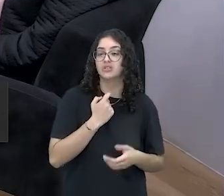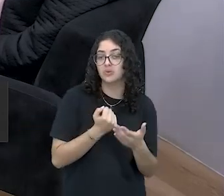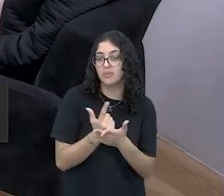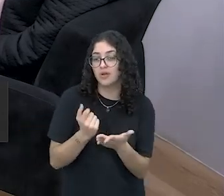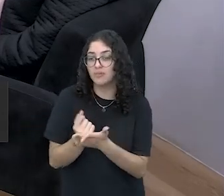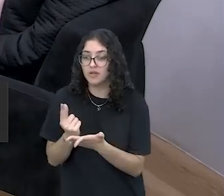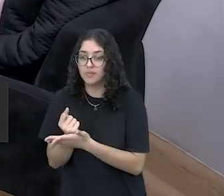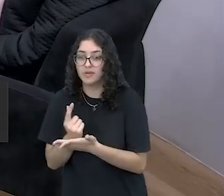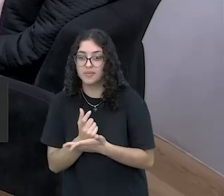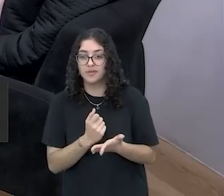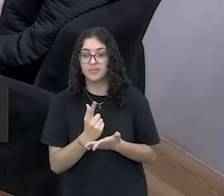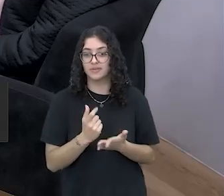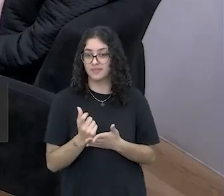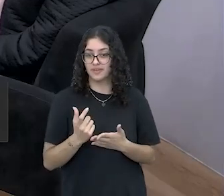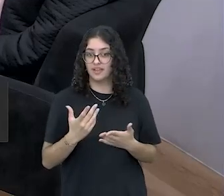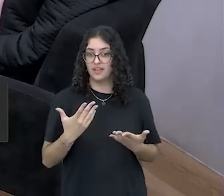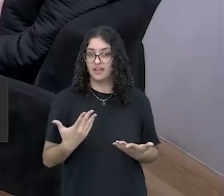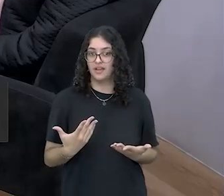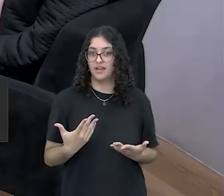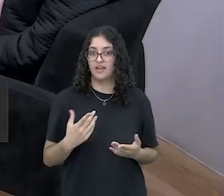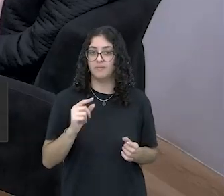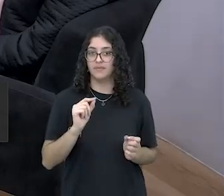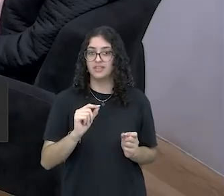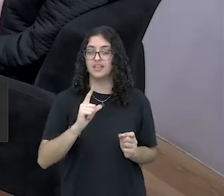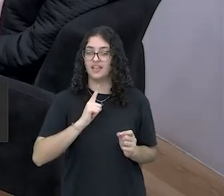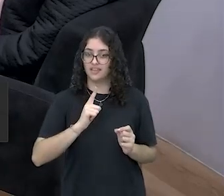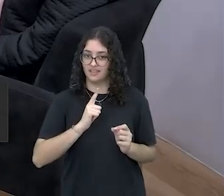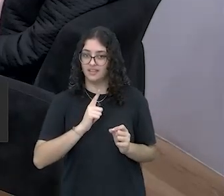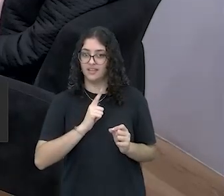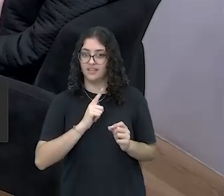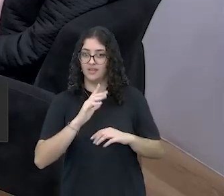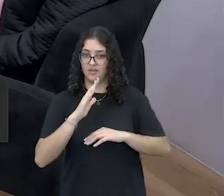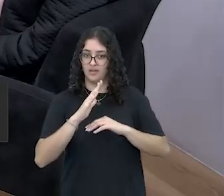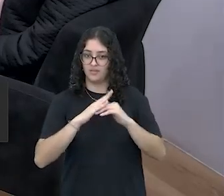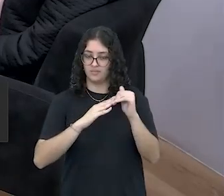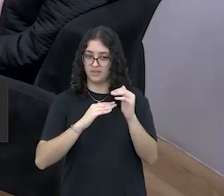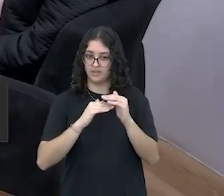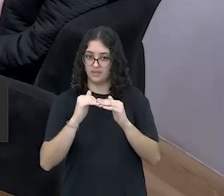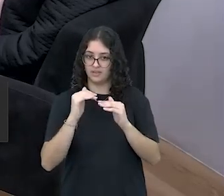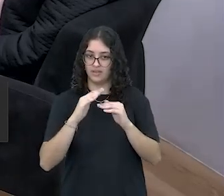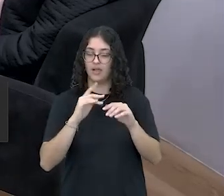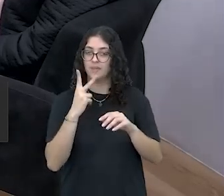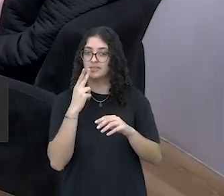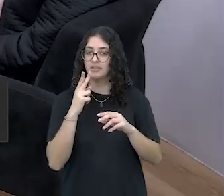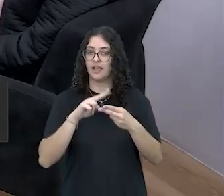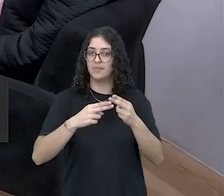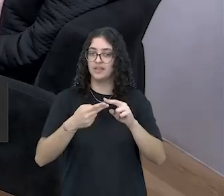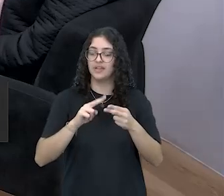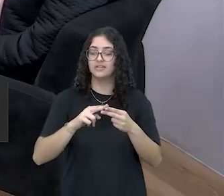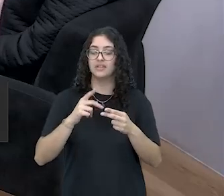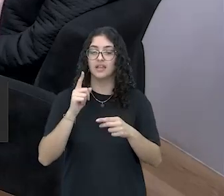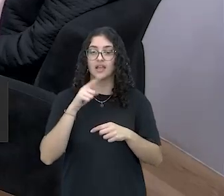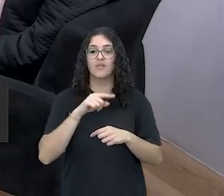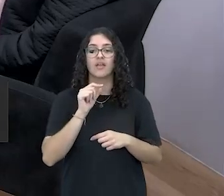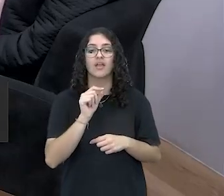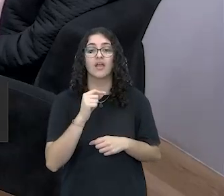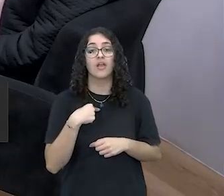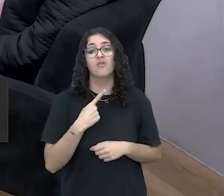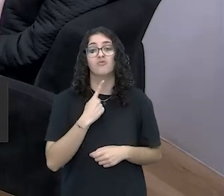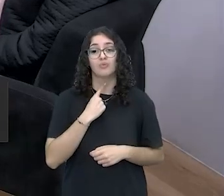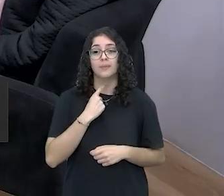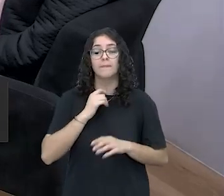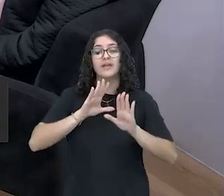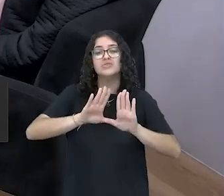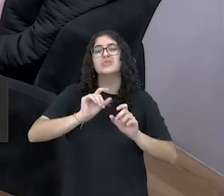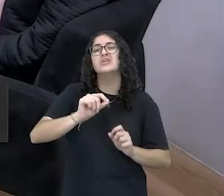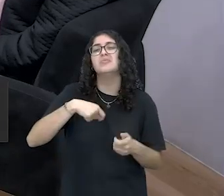nós devemos o quê? O que é? Uma competência socioemocional, né? É o desejo e a necessidade. Então, nós devemos